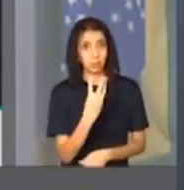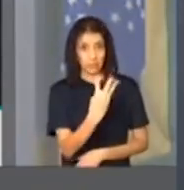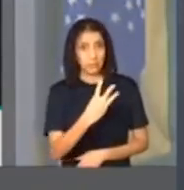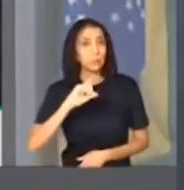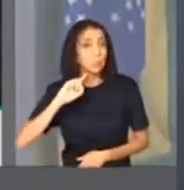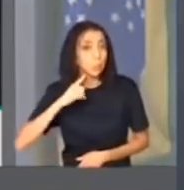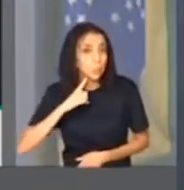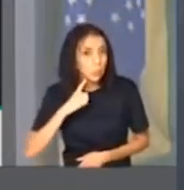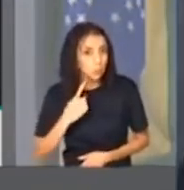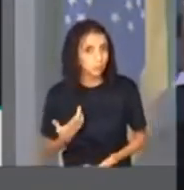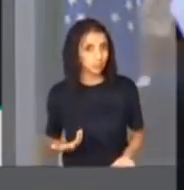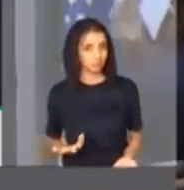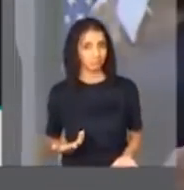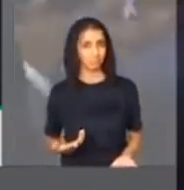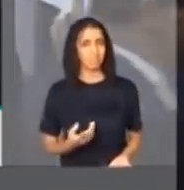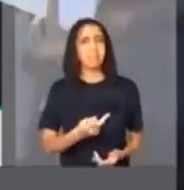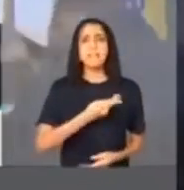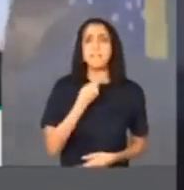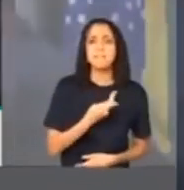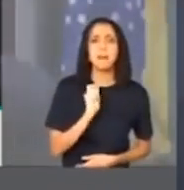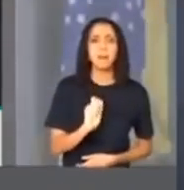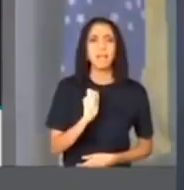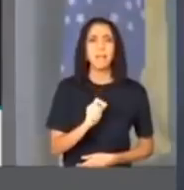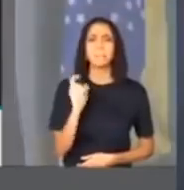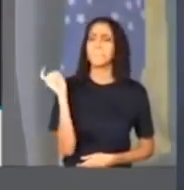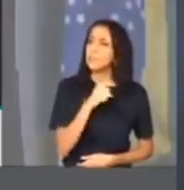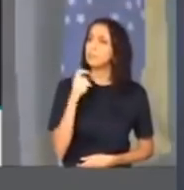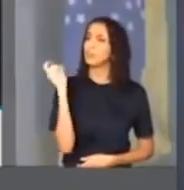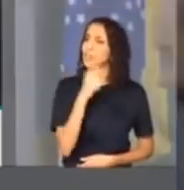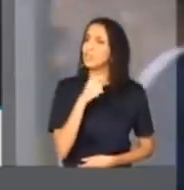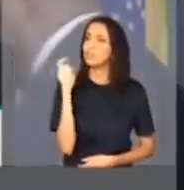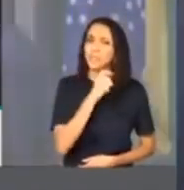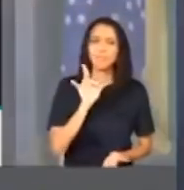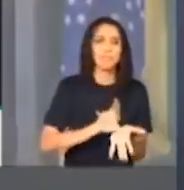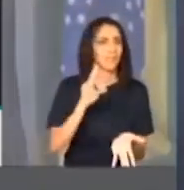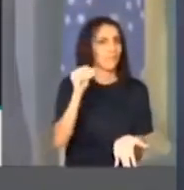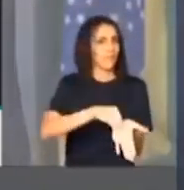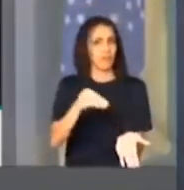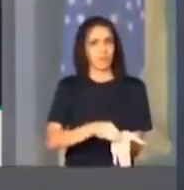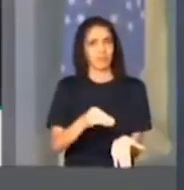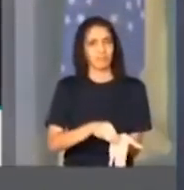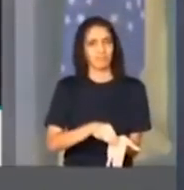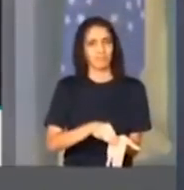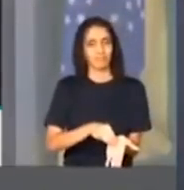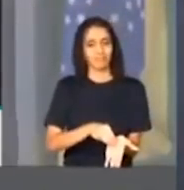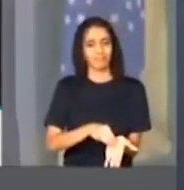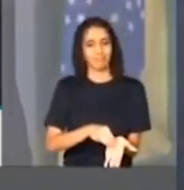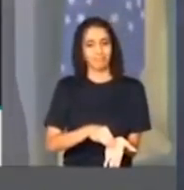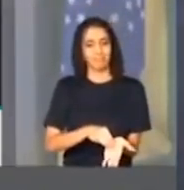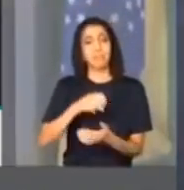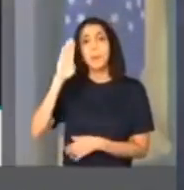sujos pregam diversas mentiras e inverdades, principalmente